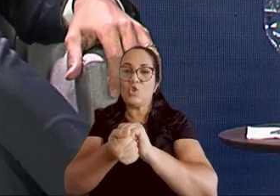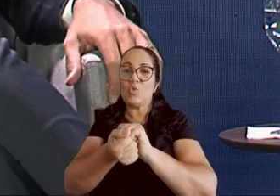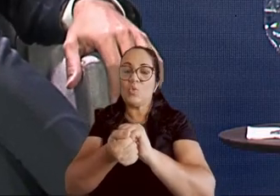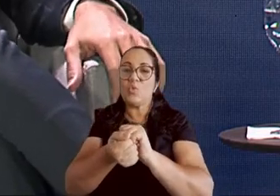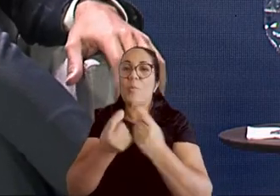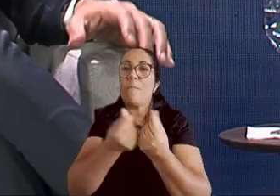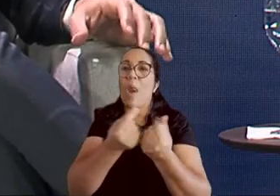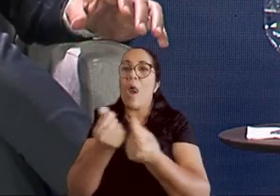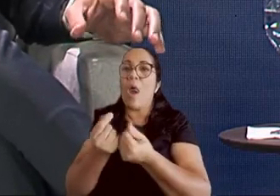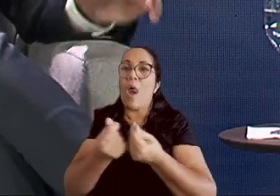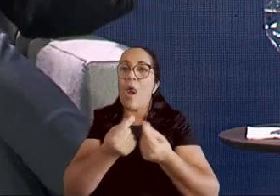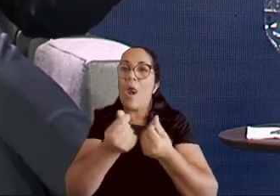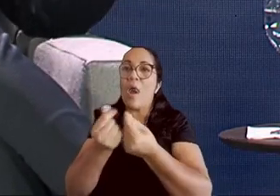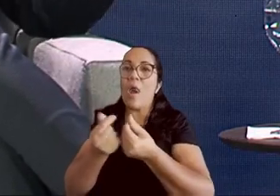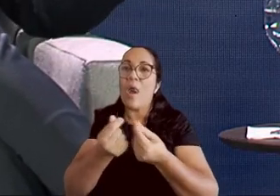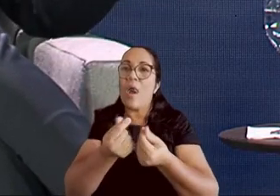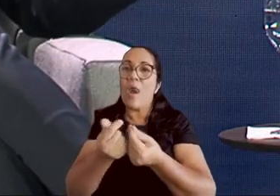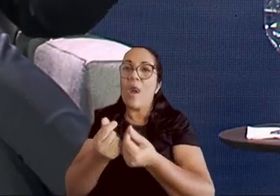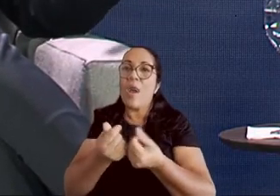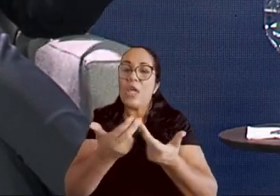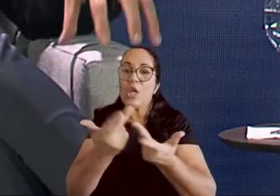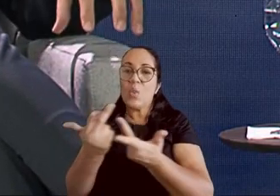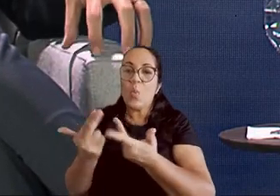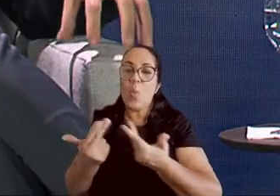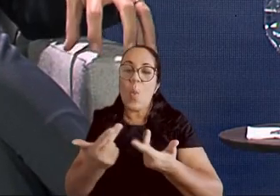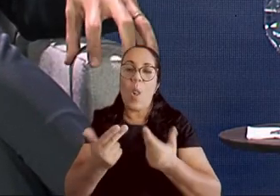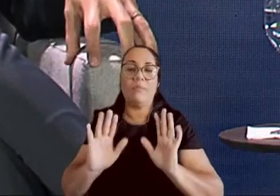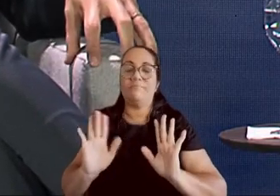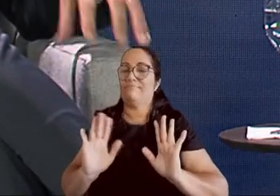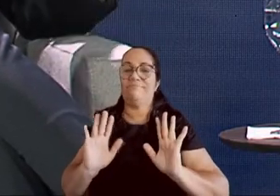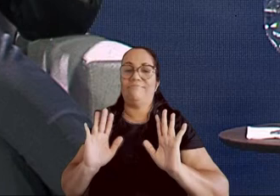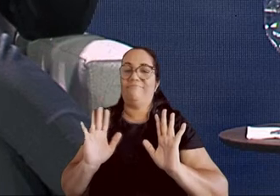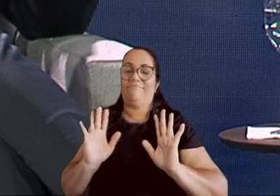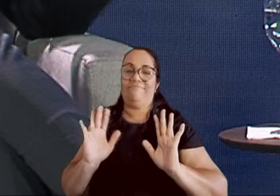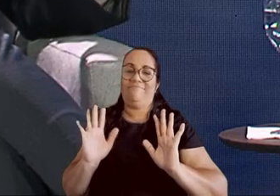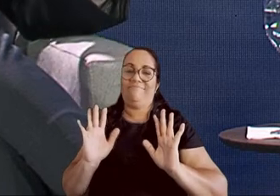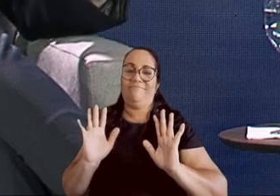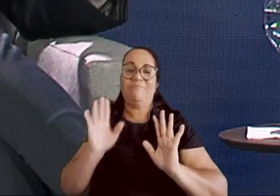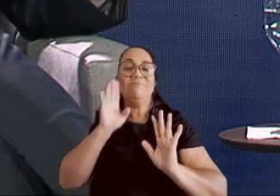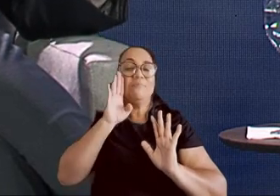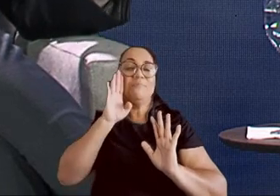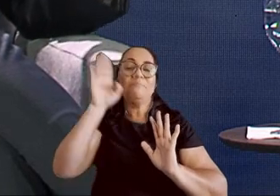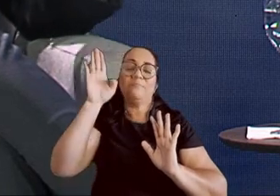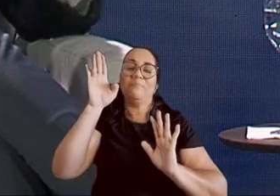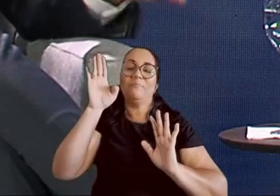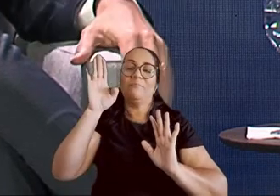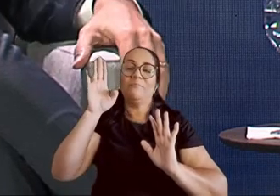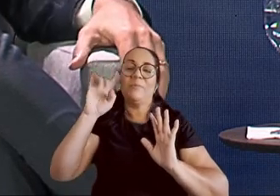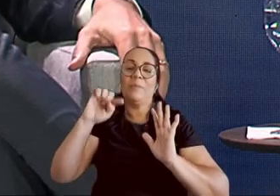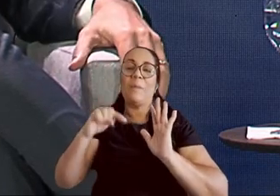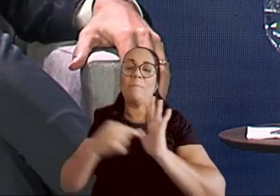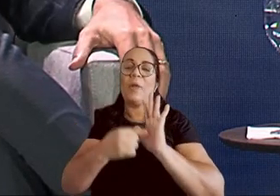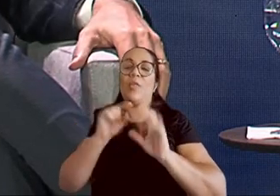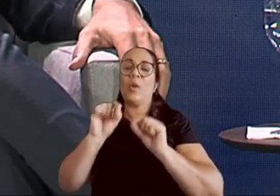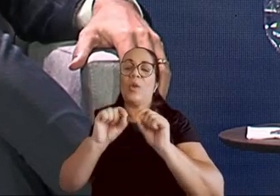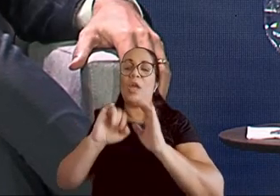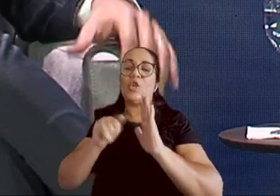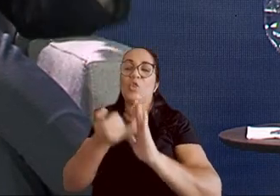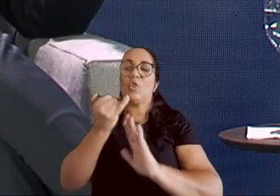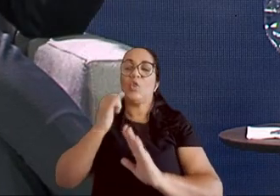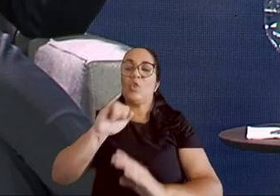Paralelos Mas é difícil comparar um acho que o principal fator desse momento agora é o patamar do juros né Isso é um ponto de atenção